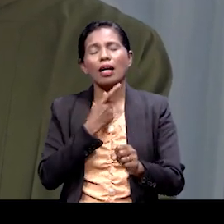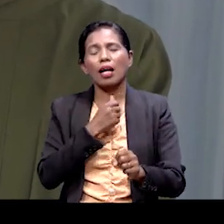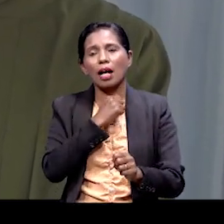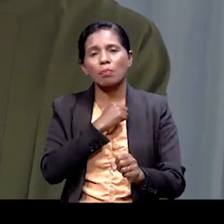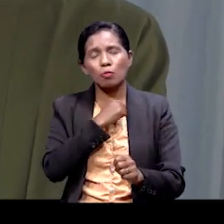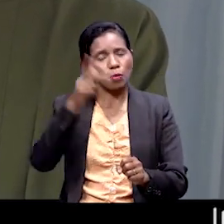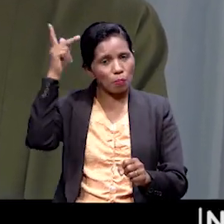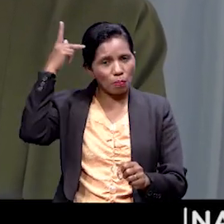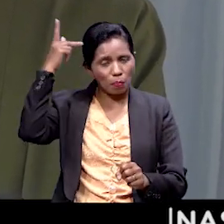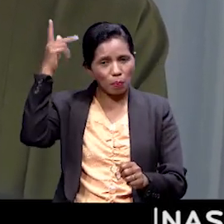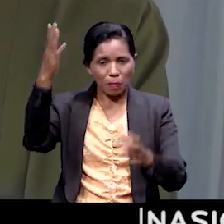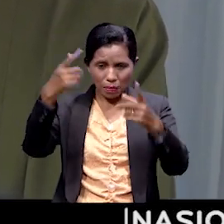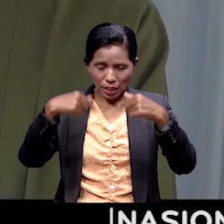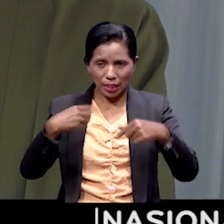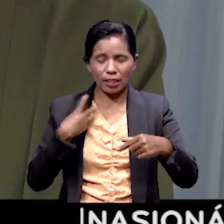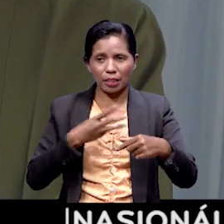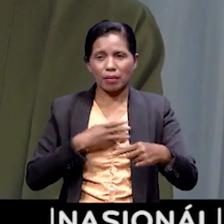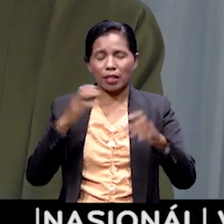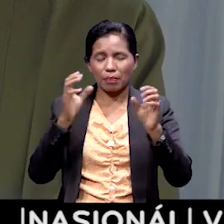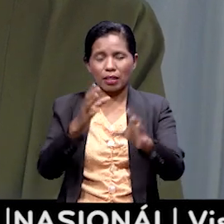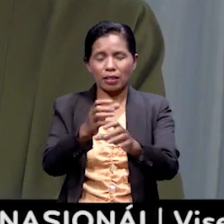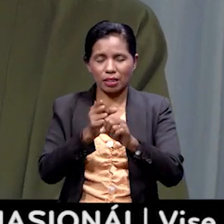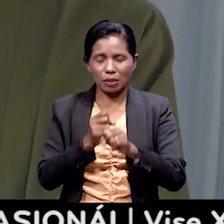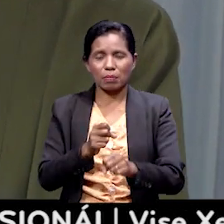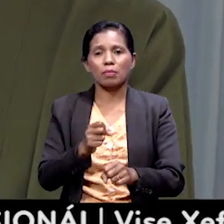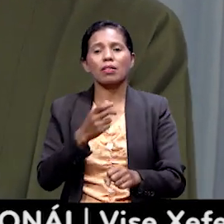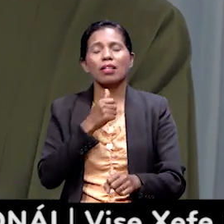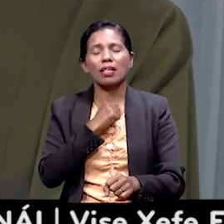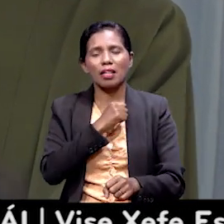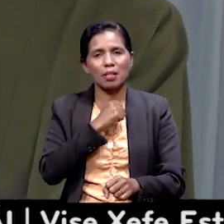roto saúde dia com toda a tu pela cima a Papa.